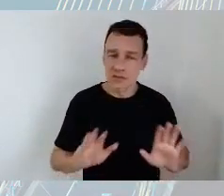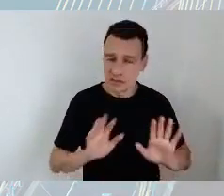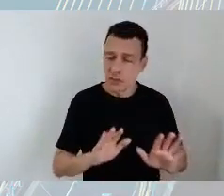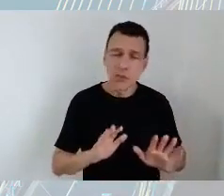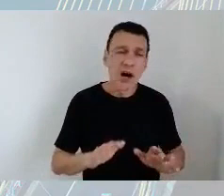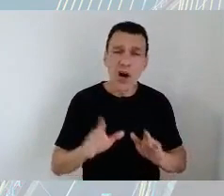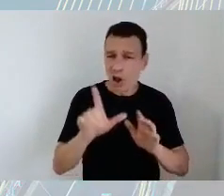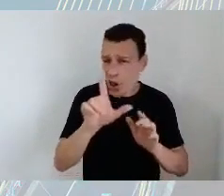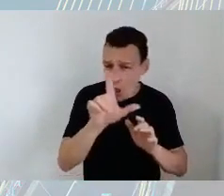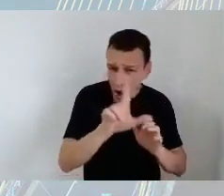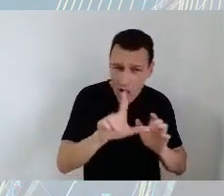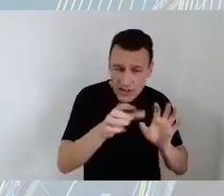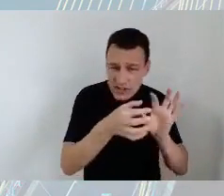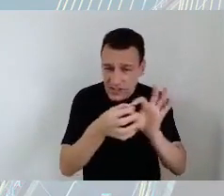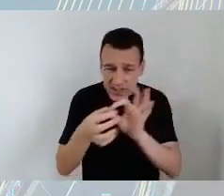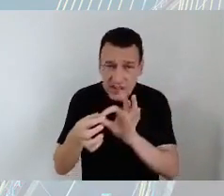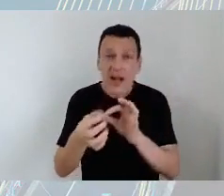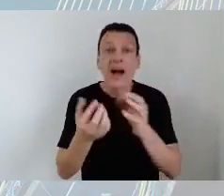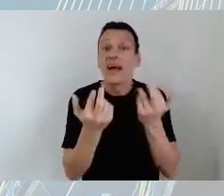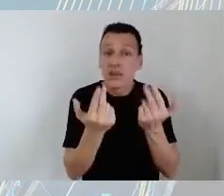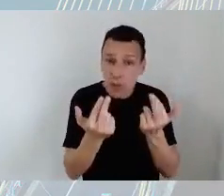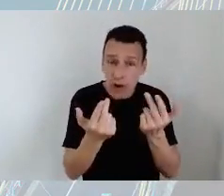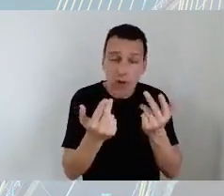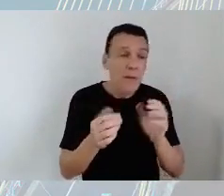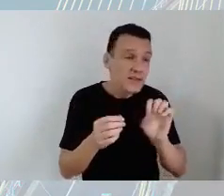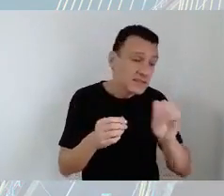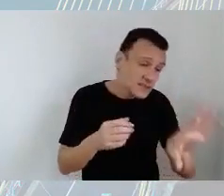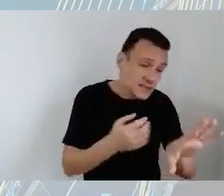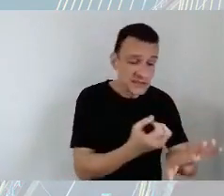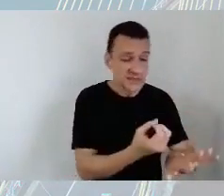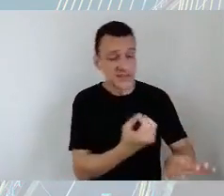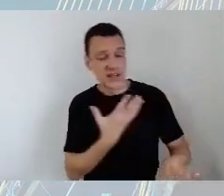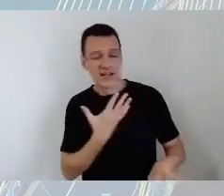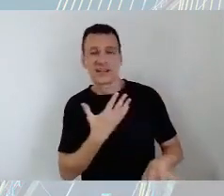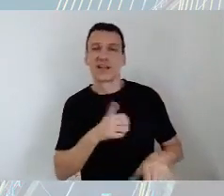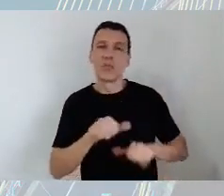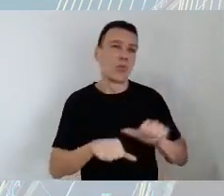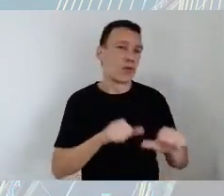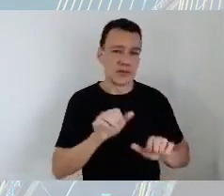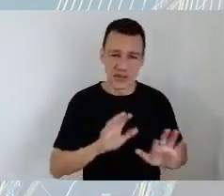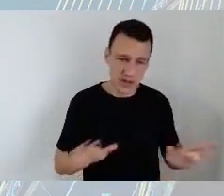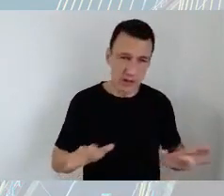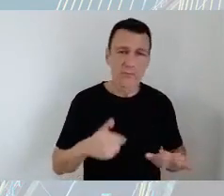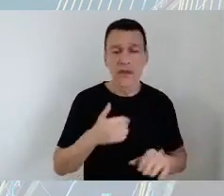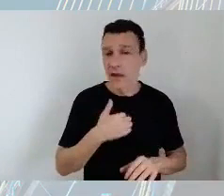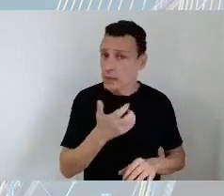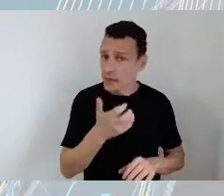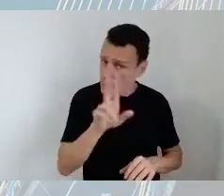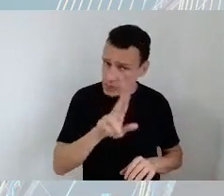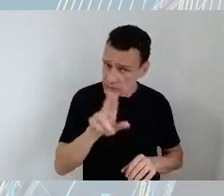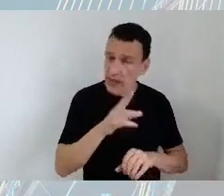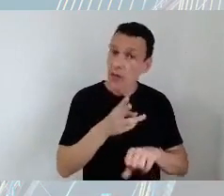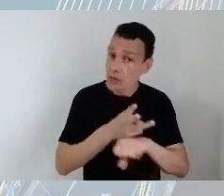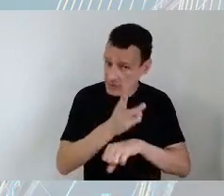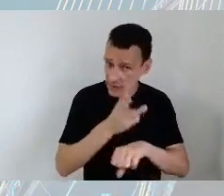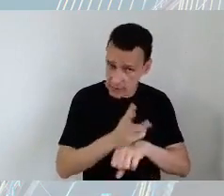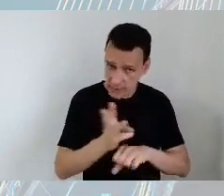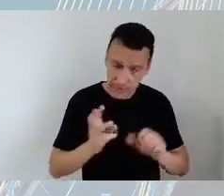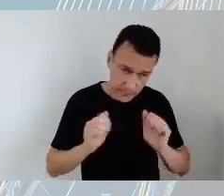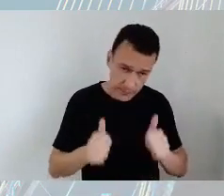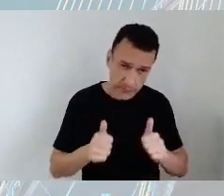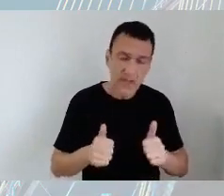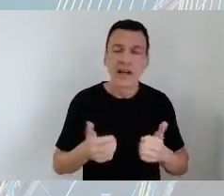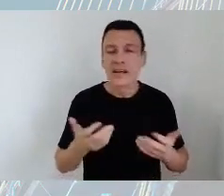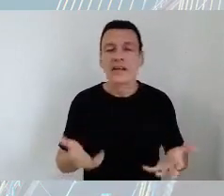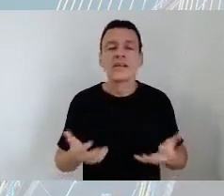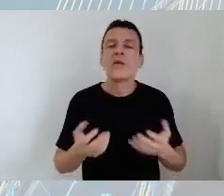gente vai utilizar hoje é o WhatsApp. Vamos pensar um pouquinho hoje sobre, primeiro, como é que funciona a estrutura, né, do